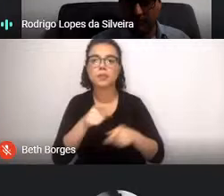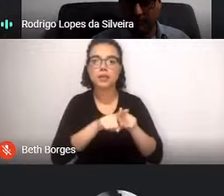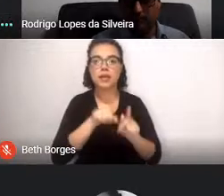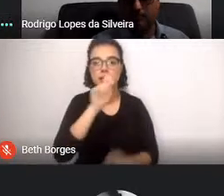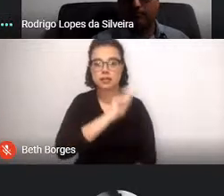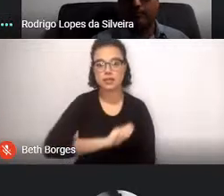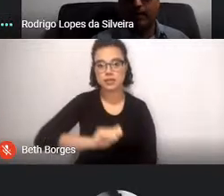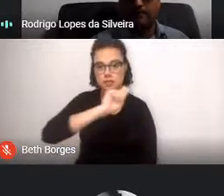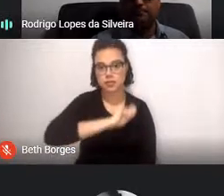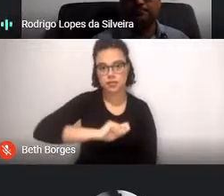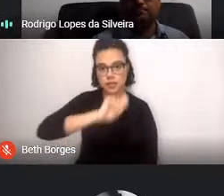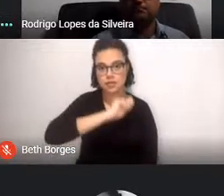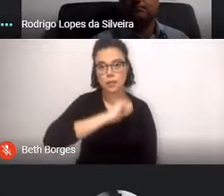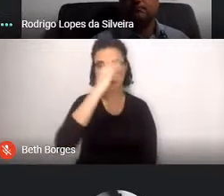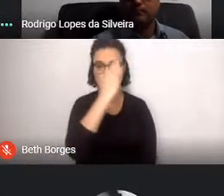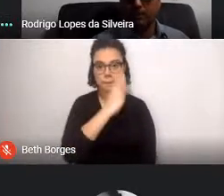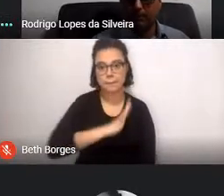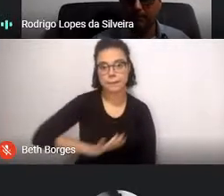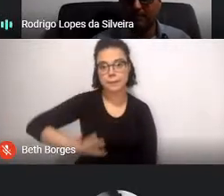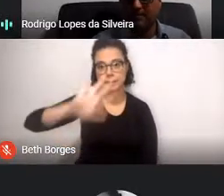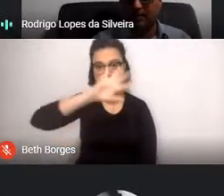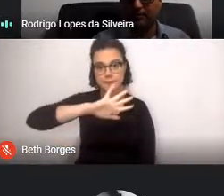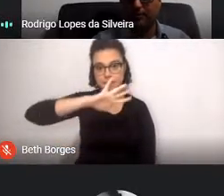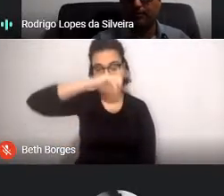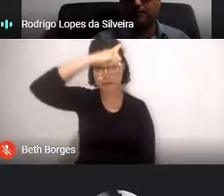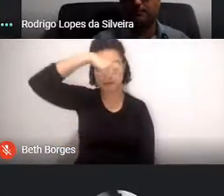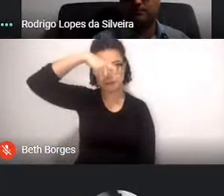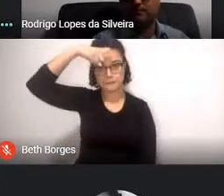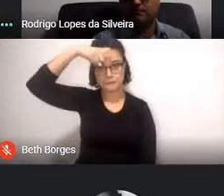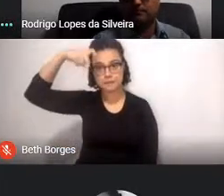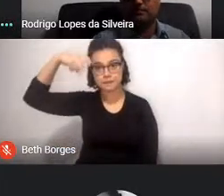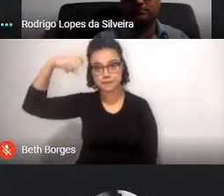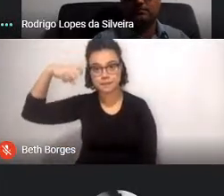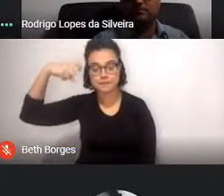de Hipnose, tá? Pode passar, Rafael.